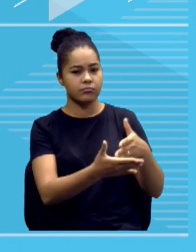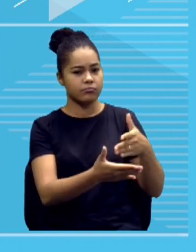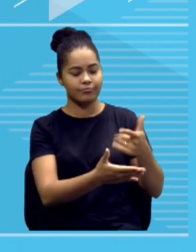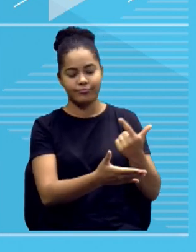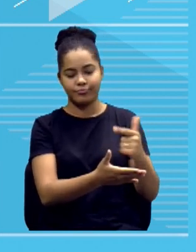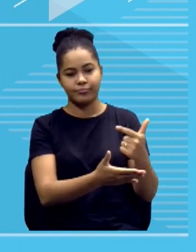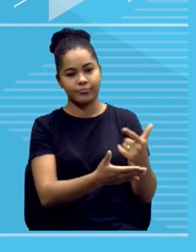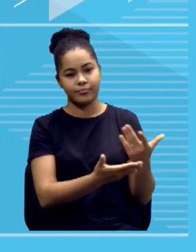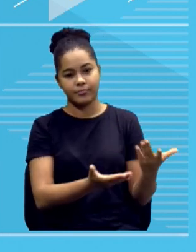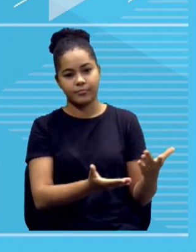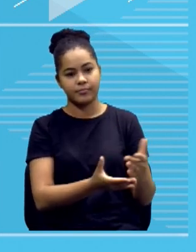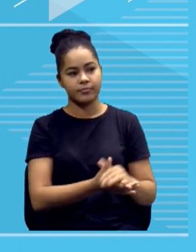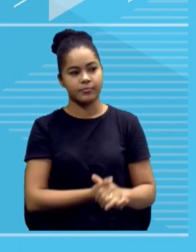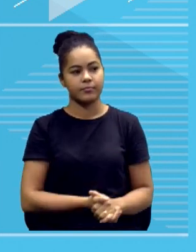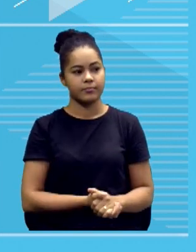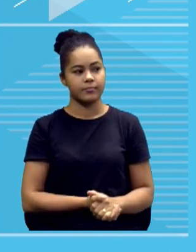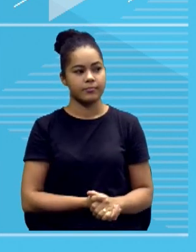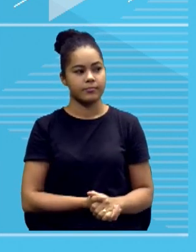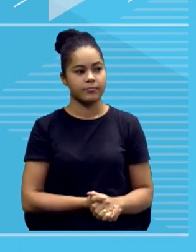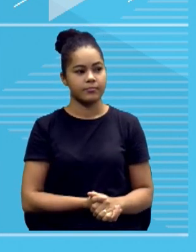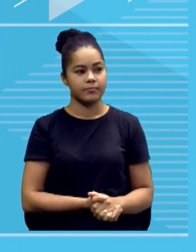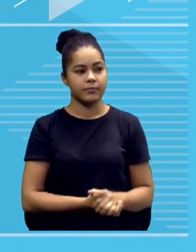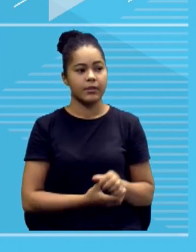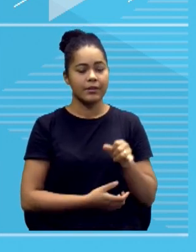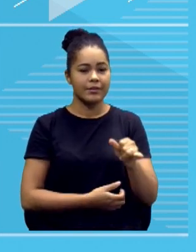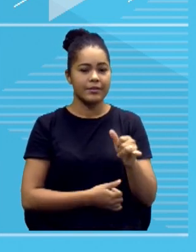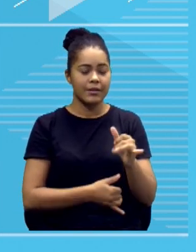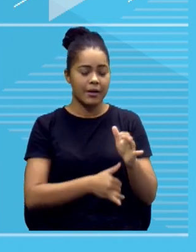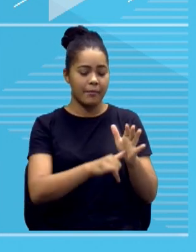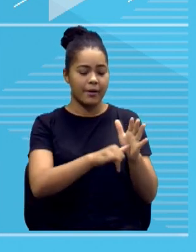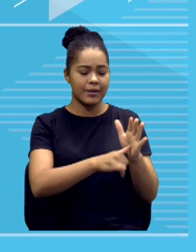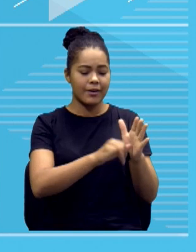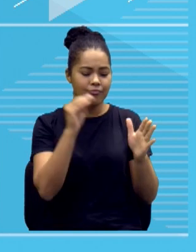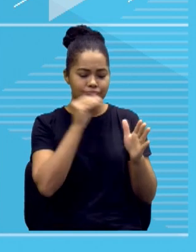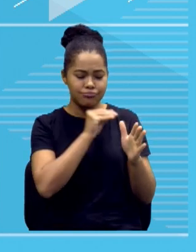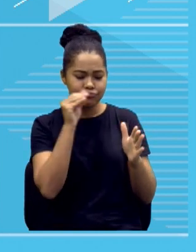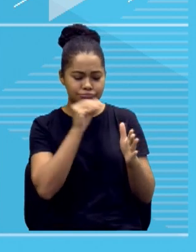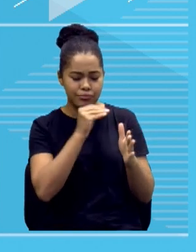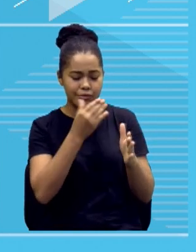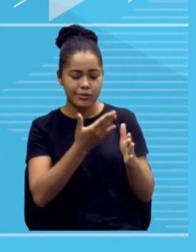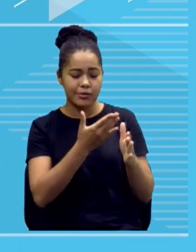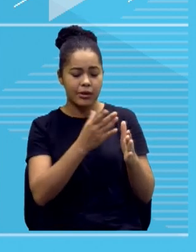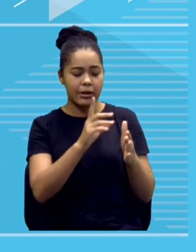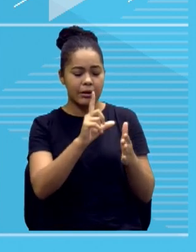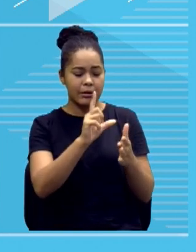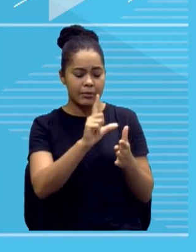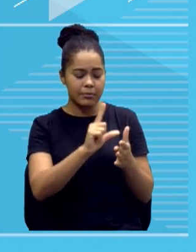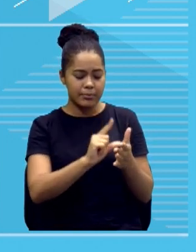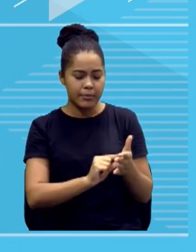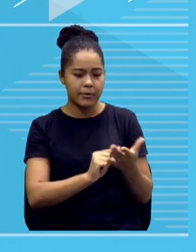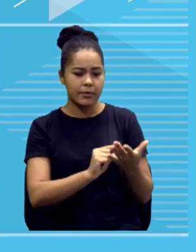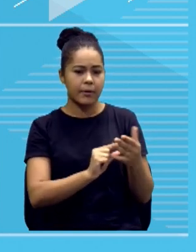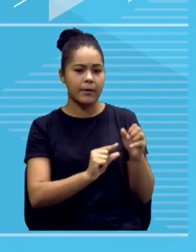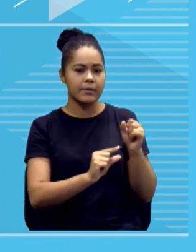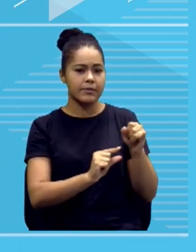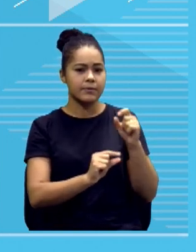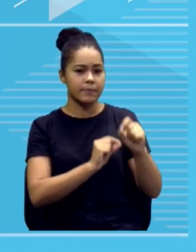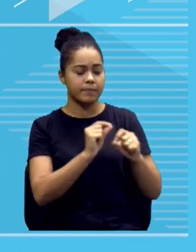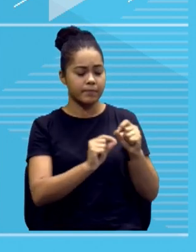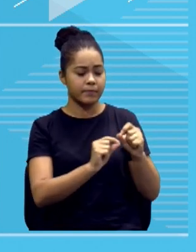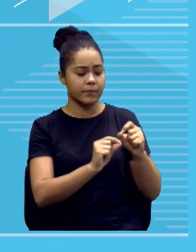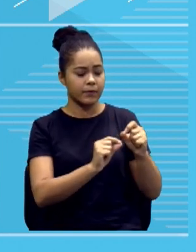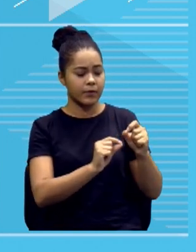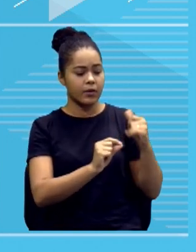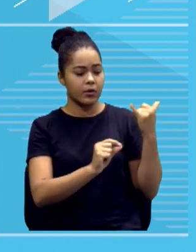ela para de funcionar. Então, ela guarda um pouquinho da solução dela, para que quando ela seja ligada à eletricidade, ela